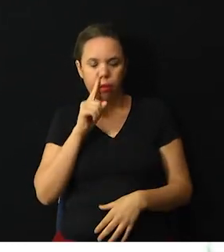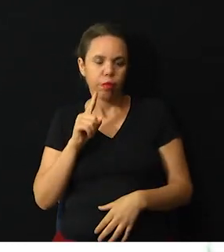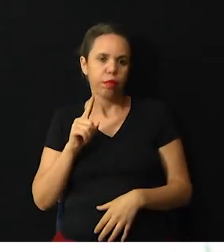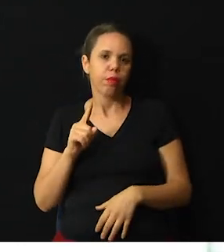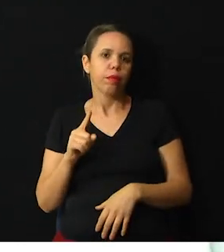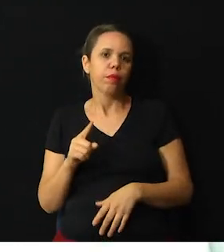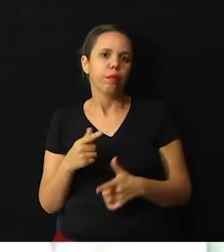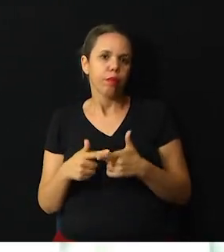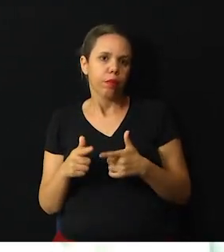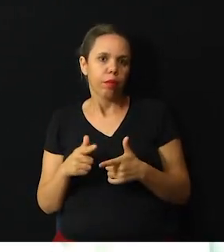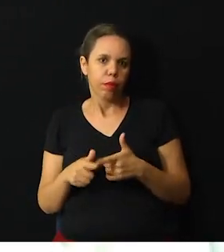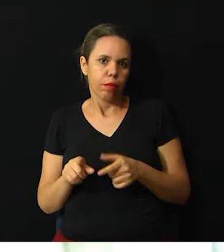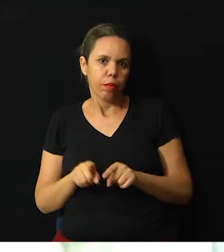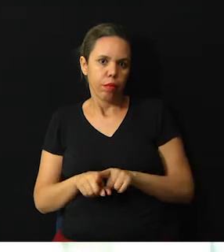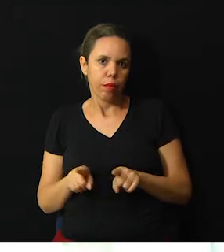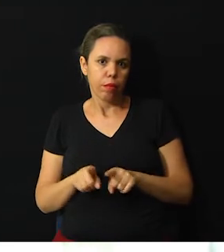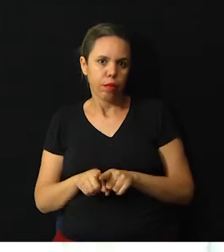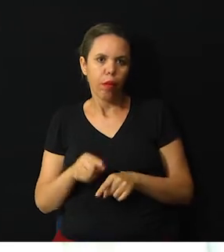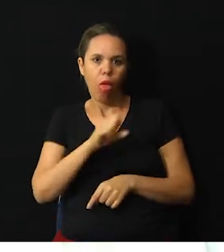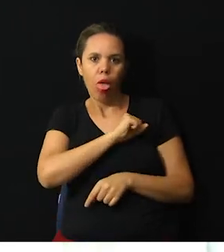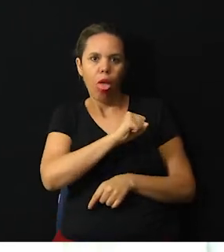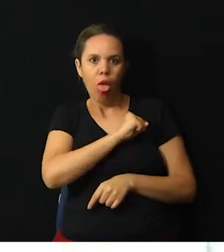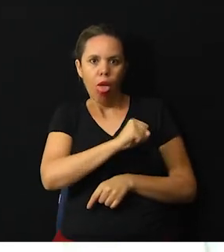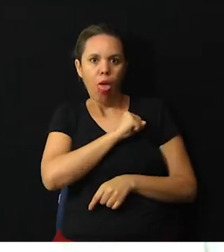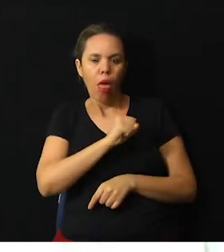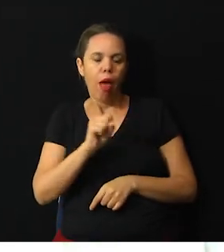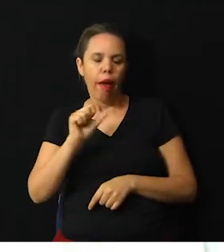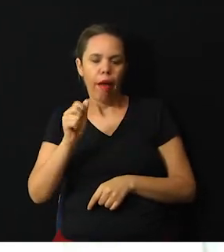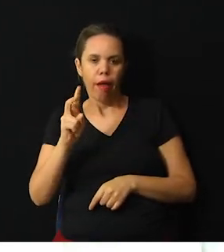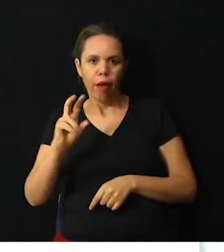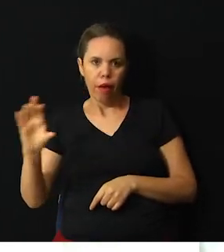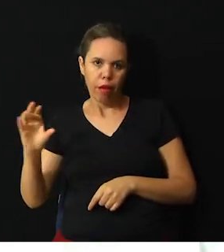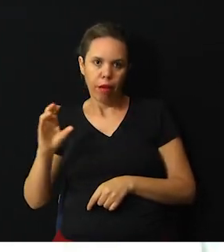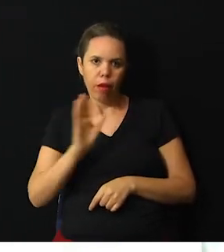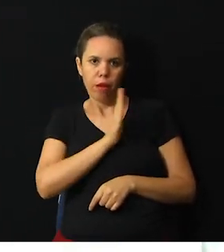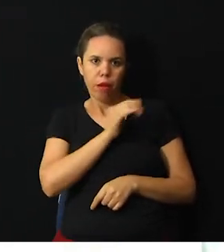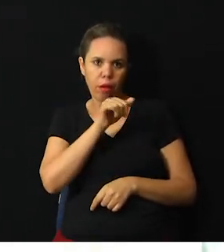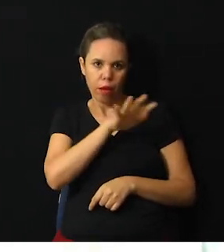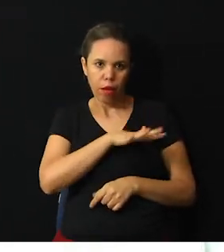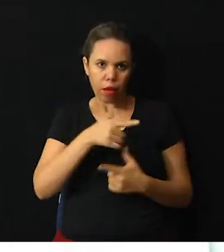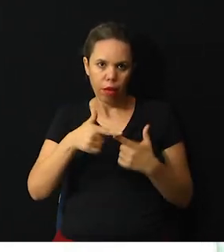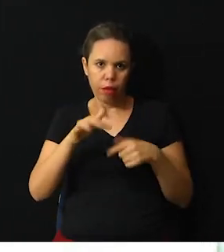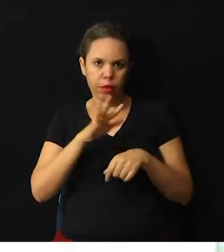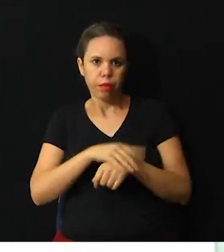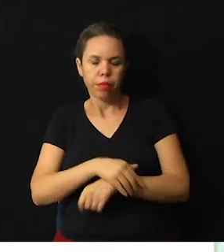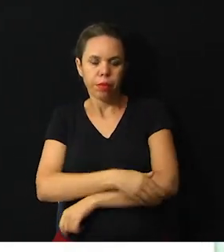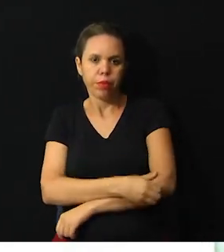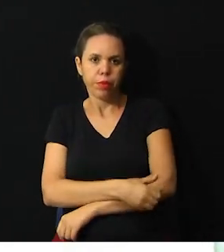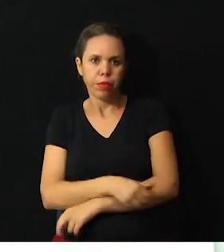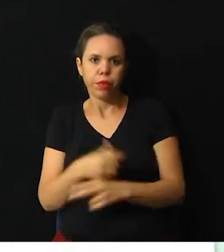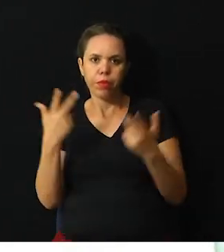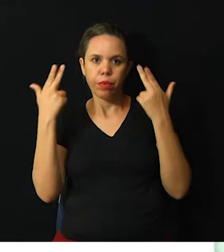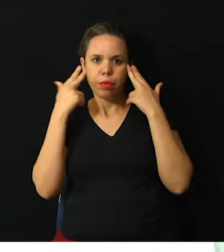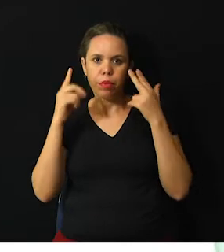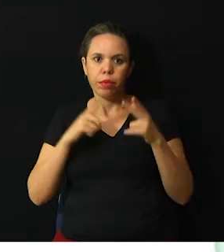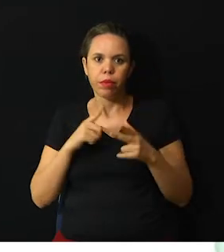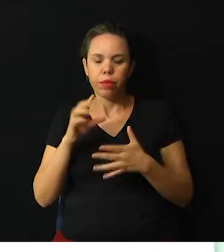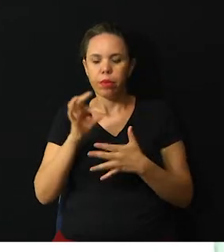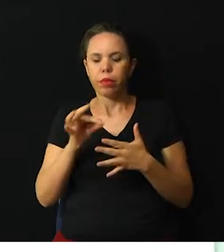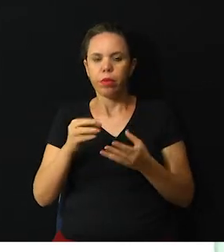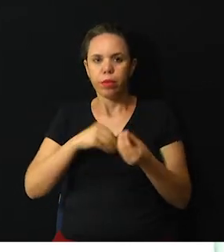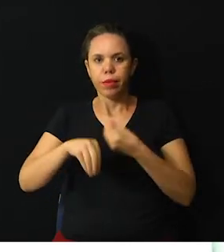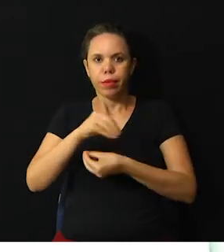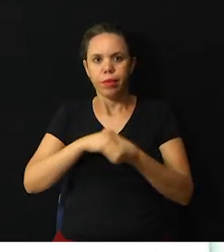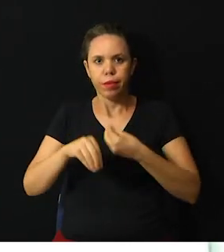risco para Alzheimer e também é fator de risco para infarto, para AVC, para doença vascular em geral. Então, é muito comum a gente ter